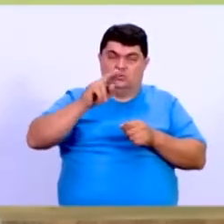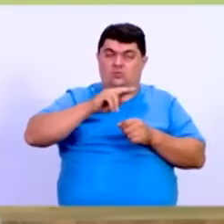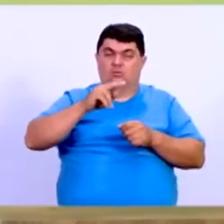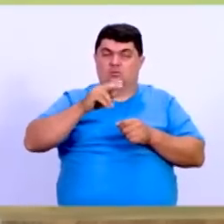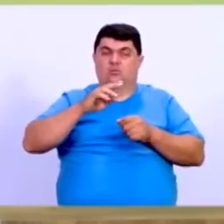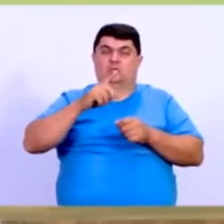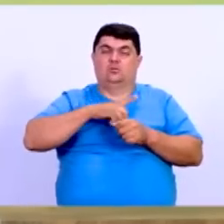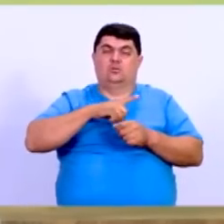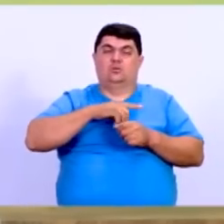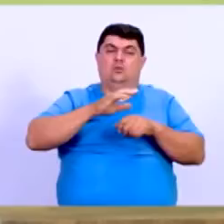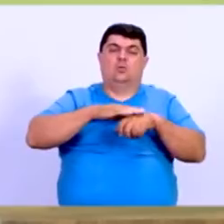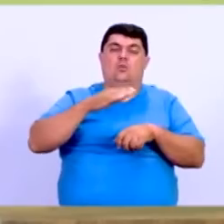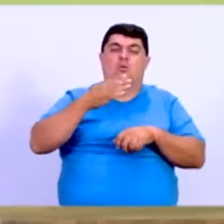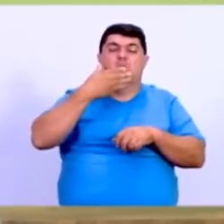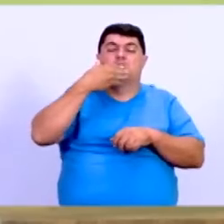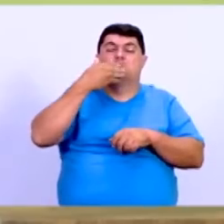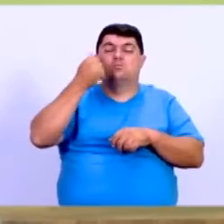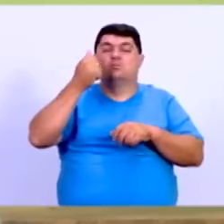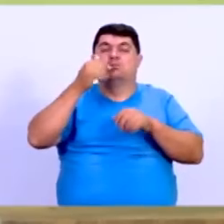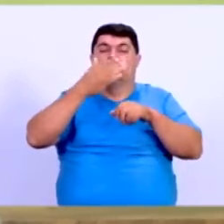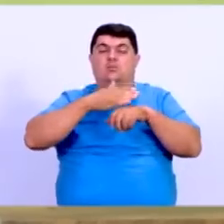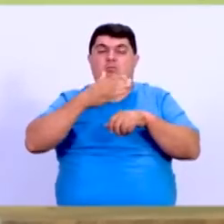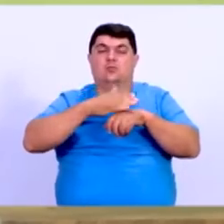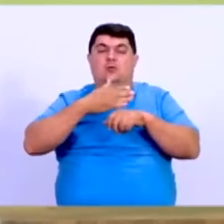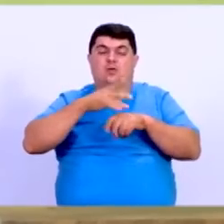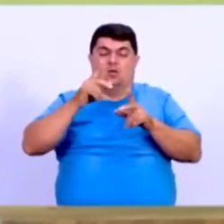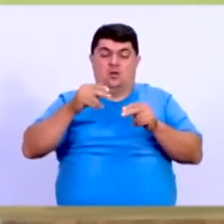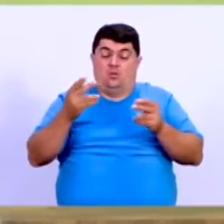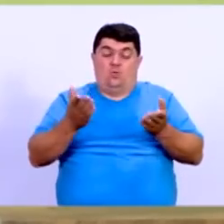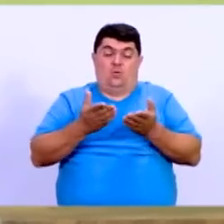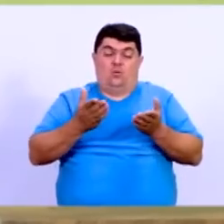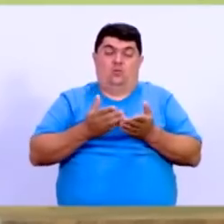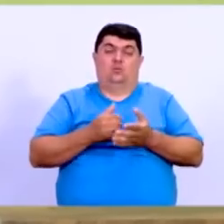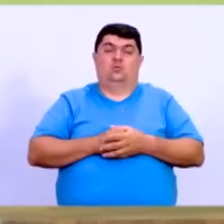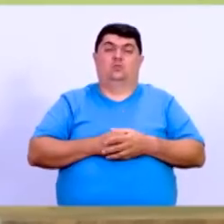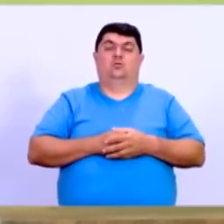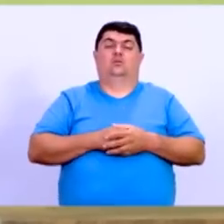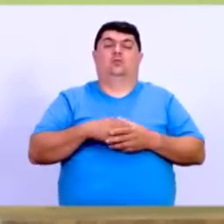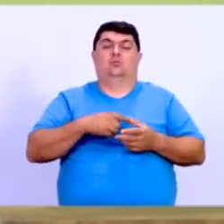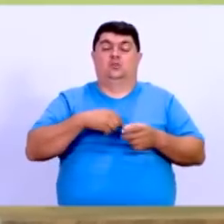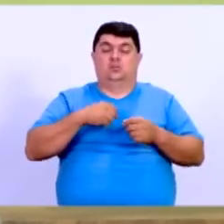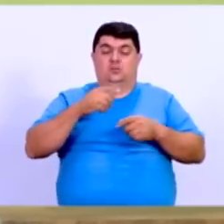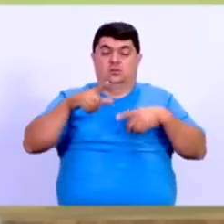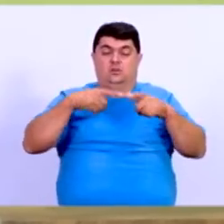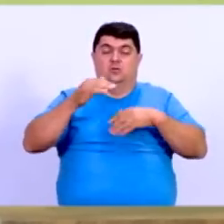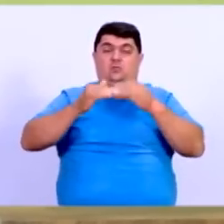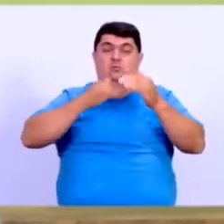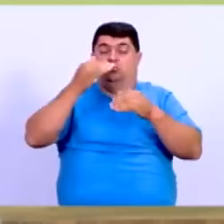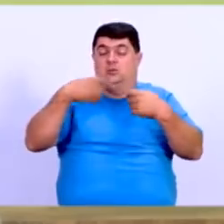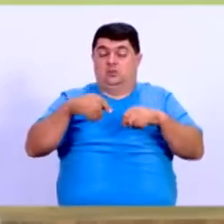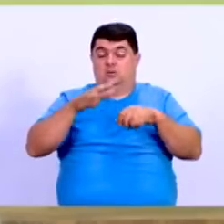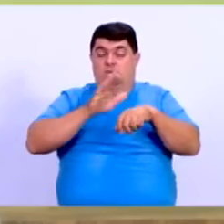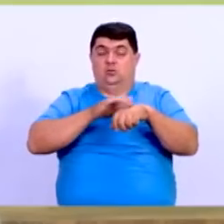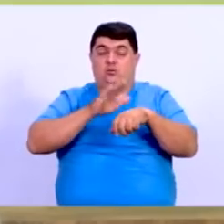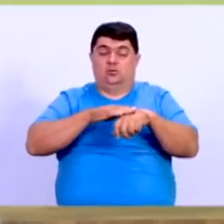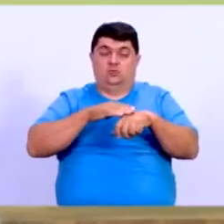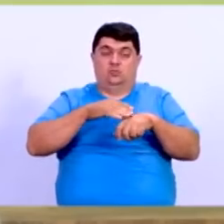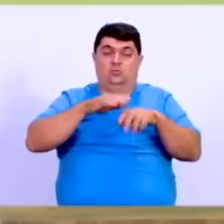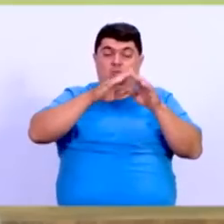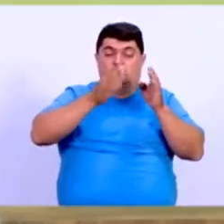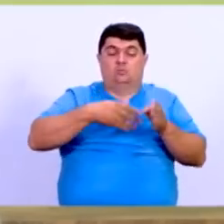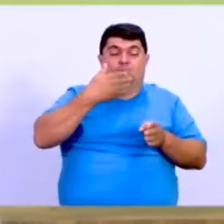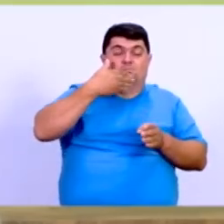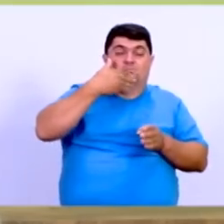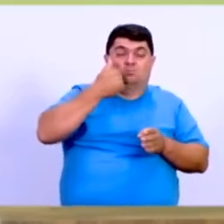que é o melhor servidor que eu preciso? É a melhor máquina que eu disponho hoje. Eu tenho que subir o serviço hoje, eu vou escolher a melhor máquina que eu tenho para aquilo. Se o que eu